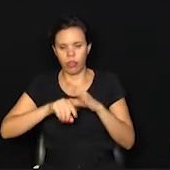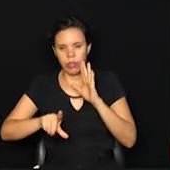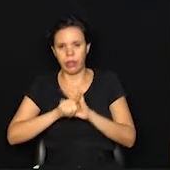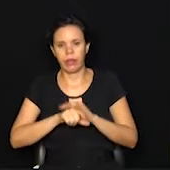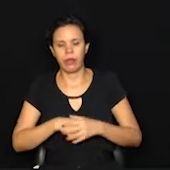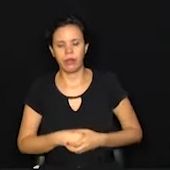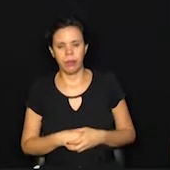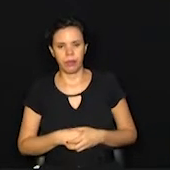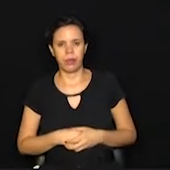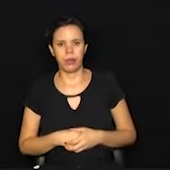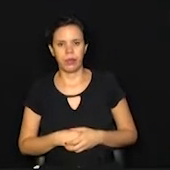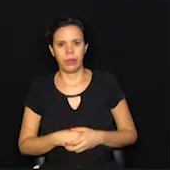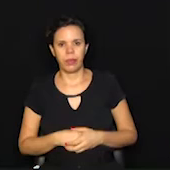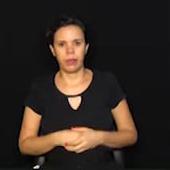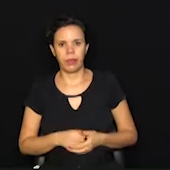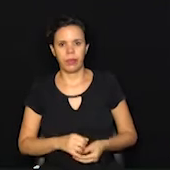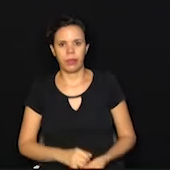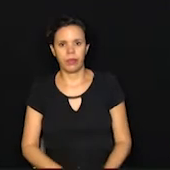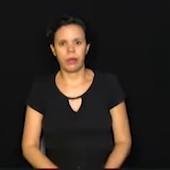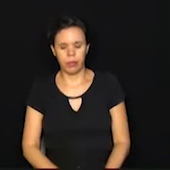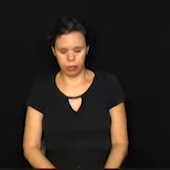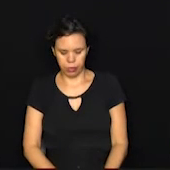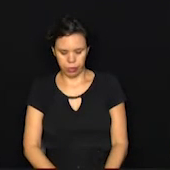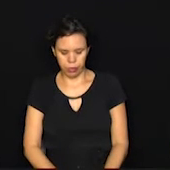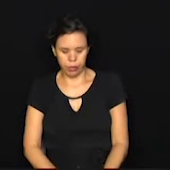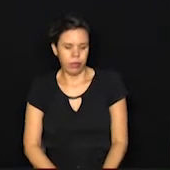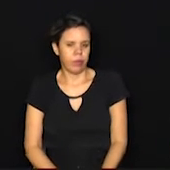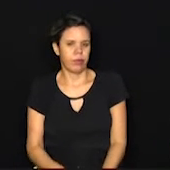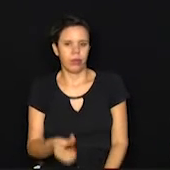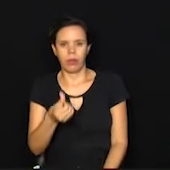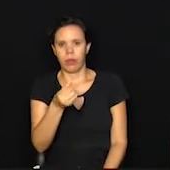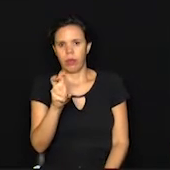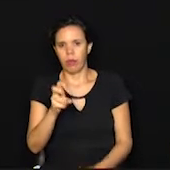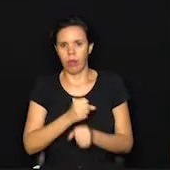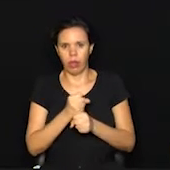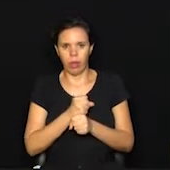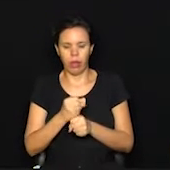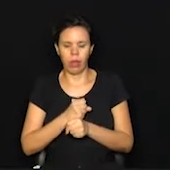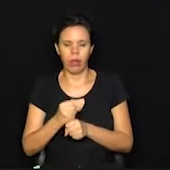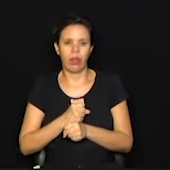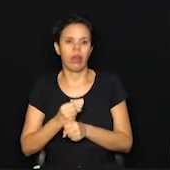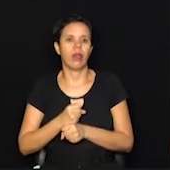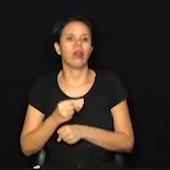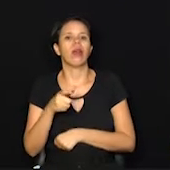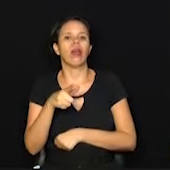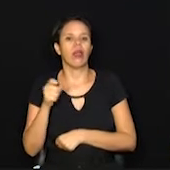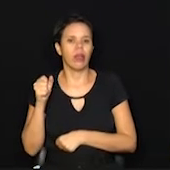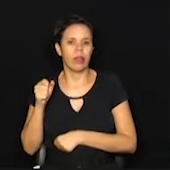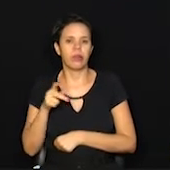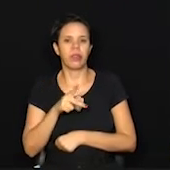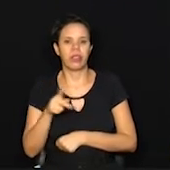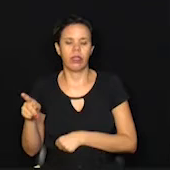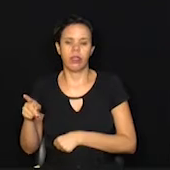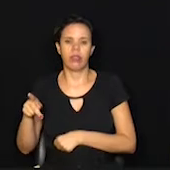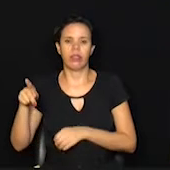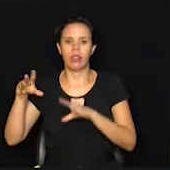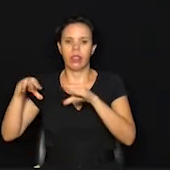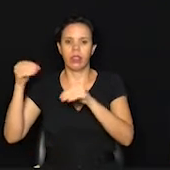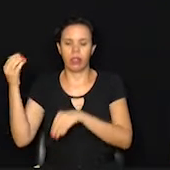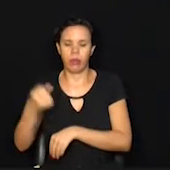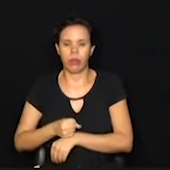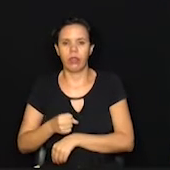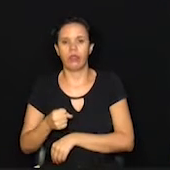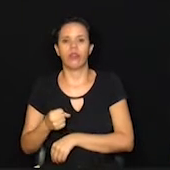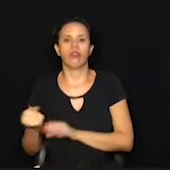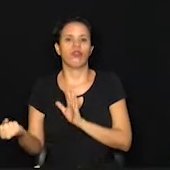certo e assim vai bom já em 65 o Castelo Branco decreta o ato institucional número 2